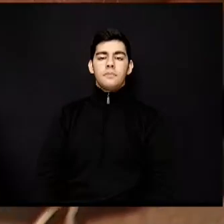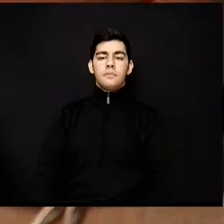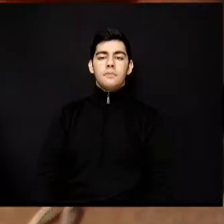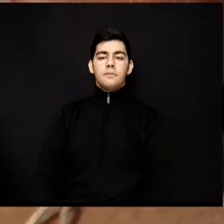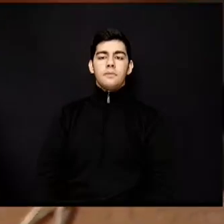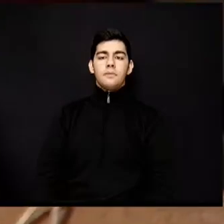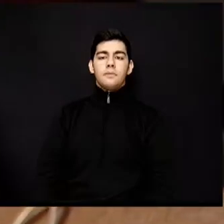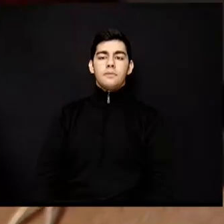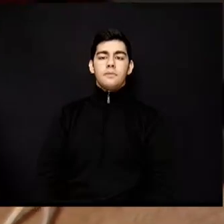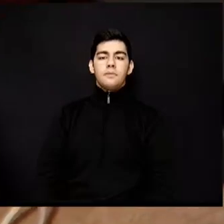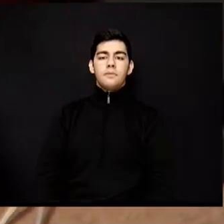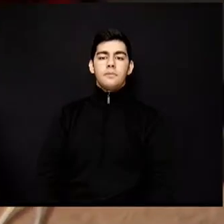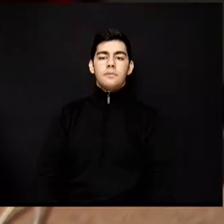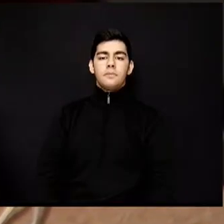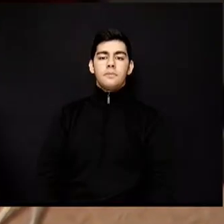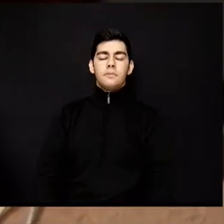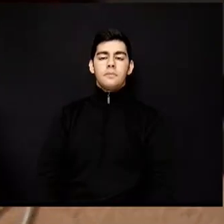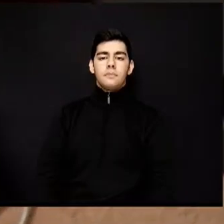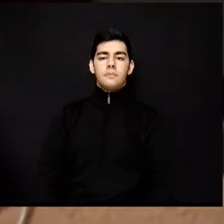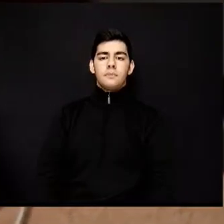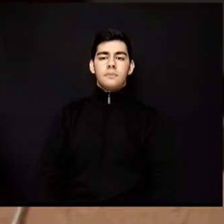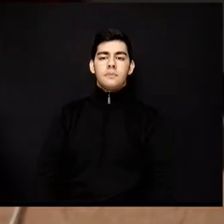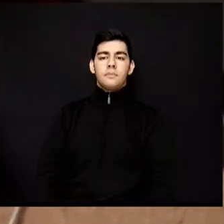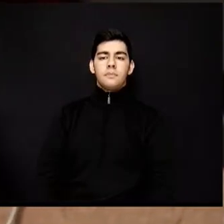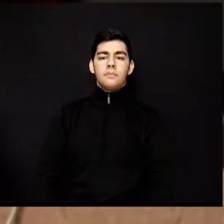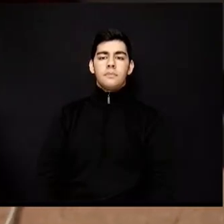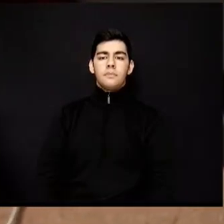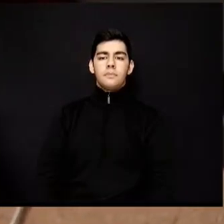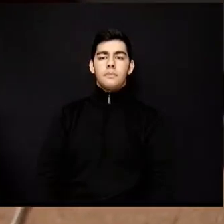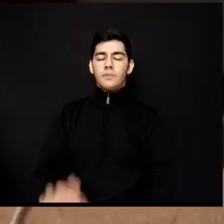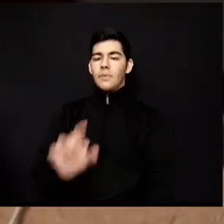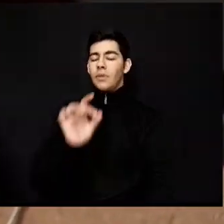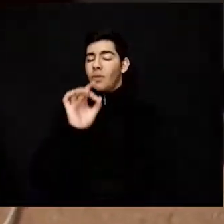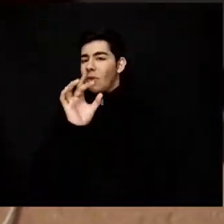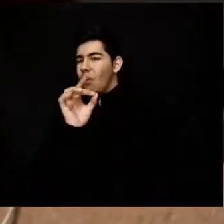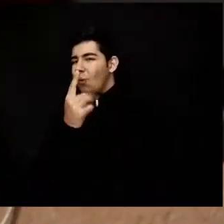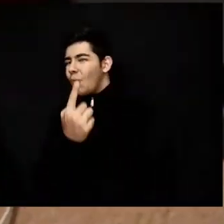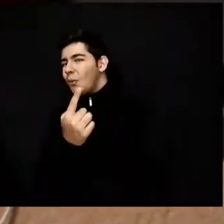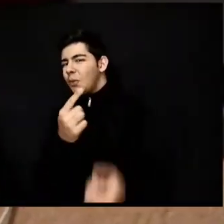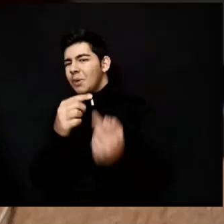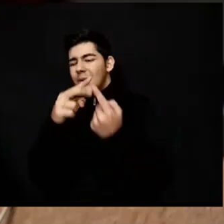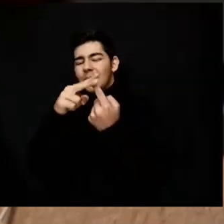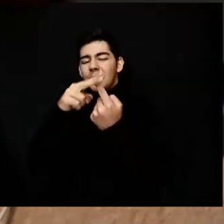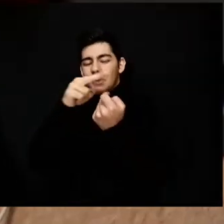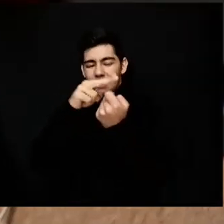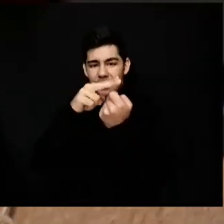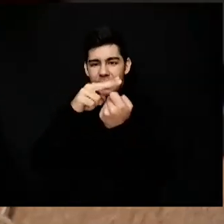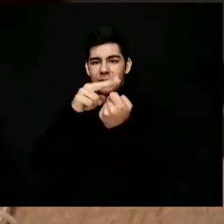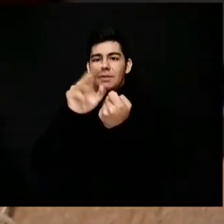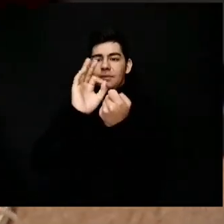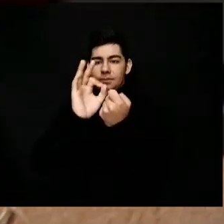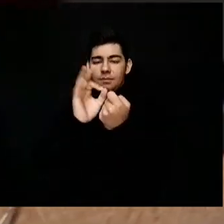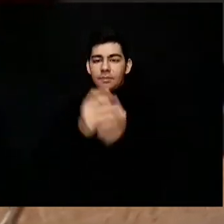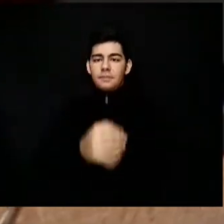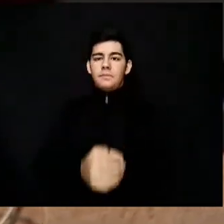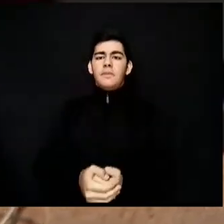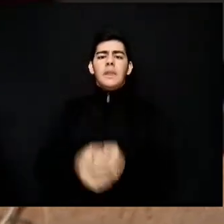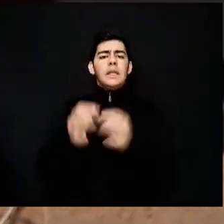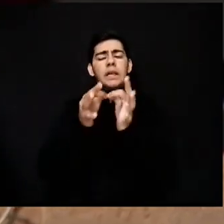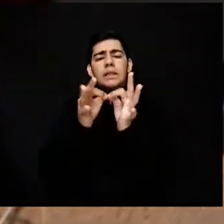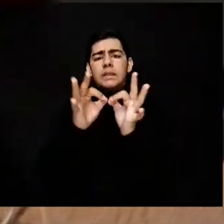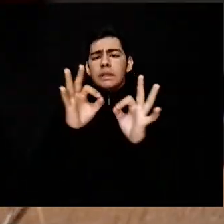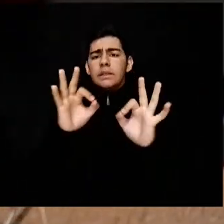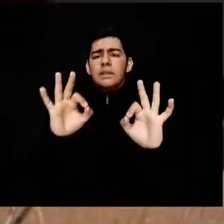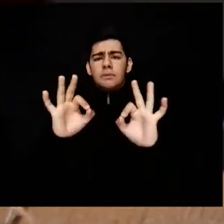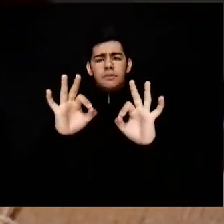E vou ter que dar mais uma cortadinha. E esses cortezinhos que a gente faz, não precisa ser